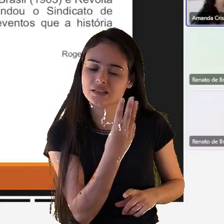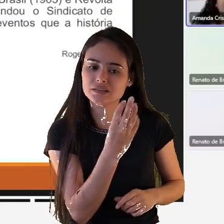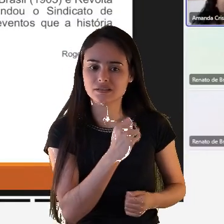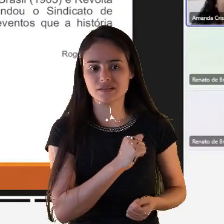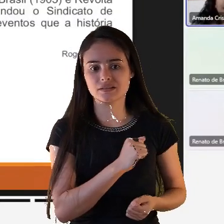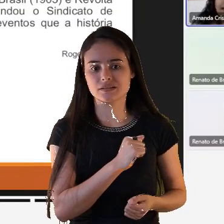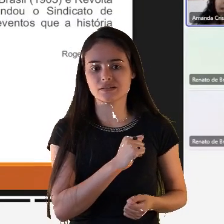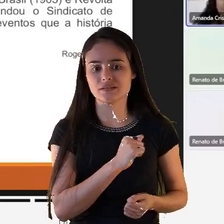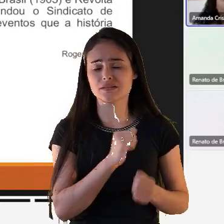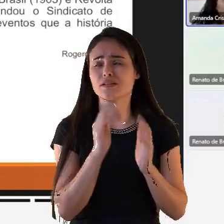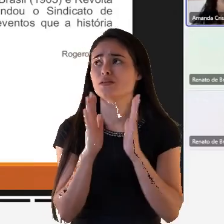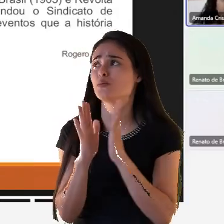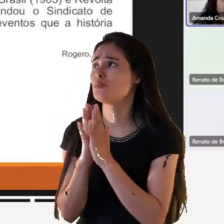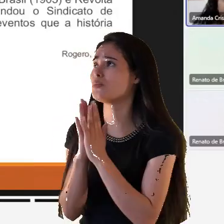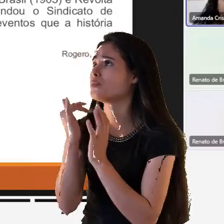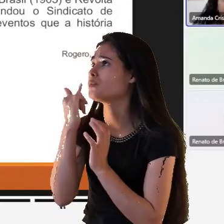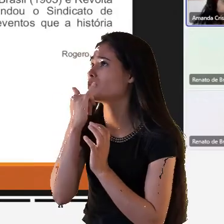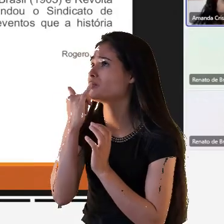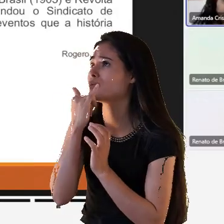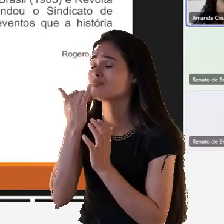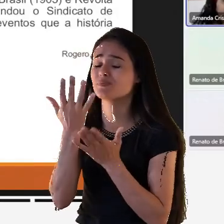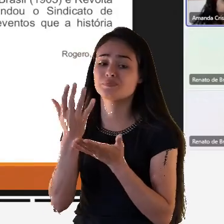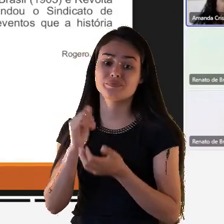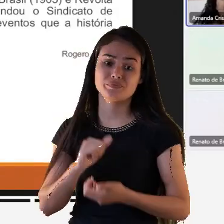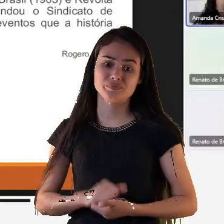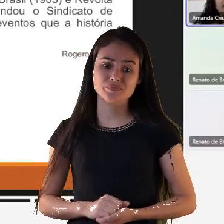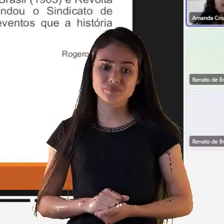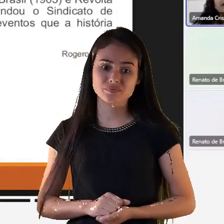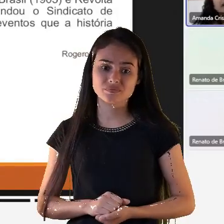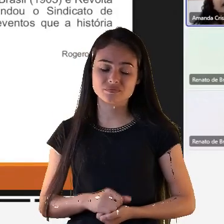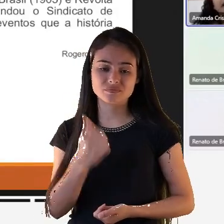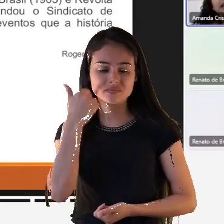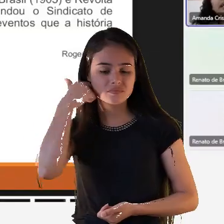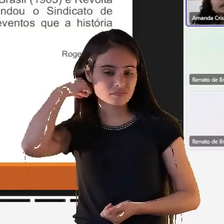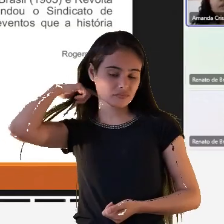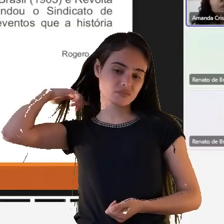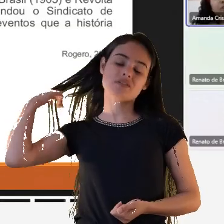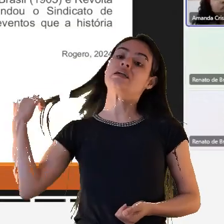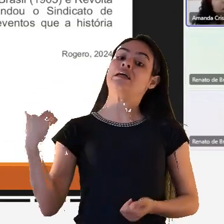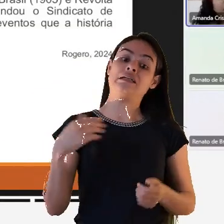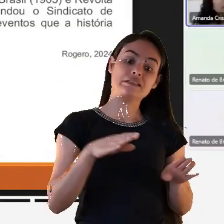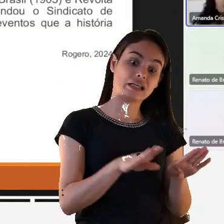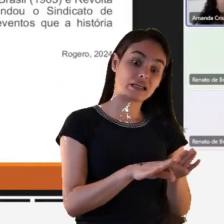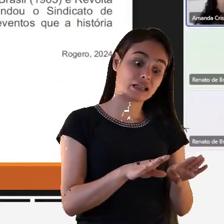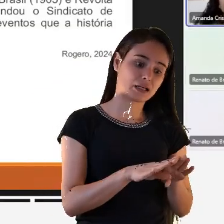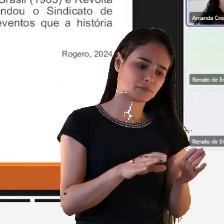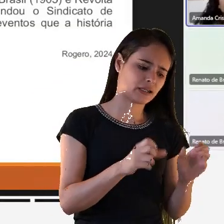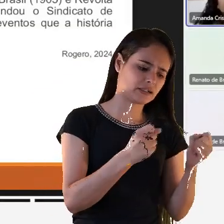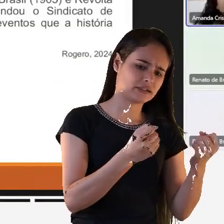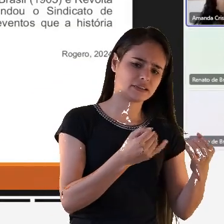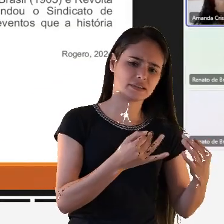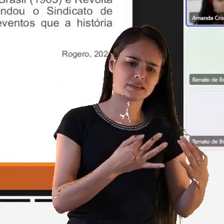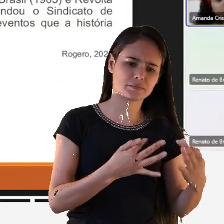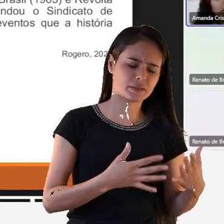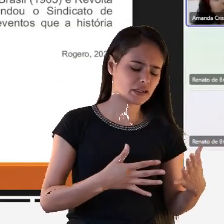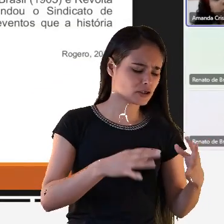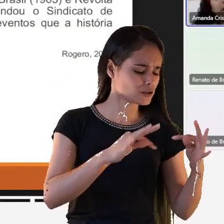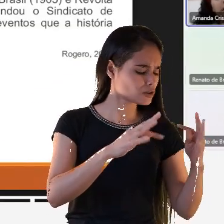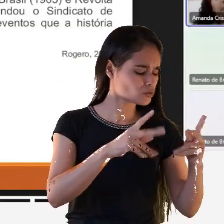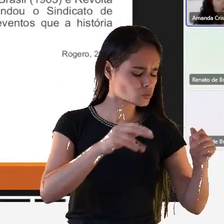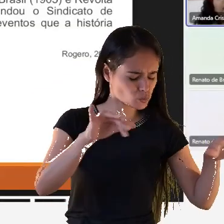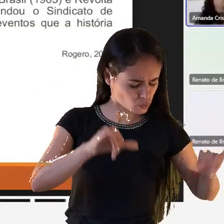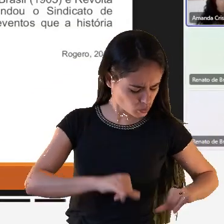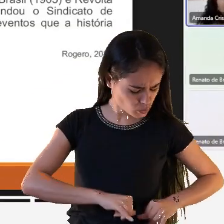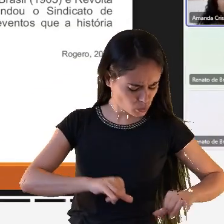na carta ela relata todos os maus tratos e ela se utiliza desse argumento, né, de dizer